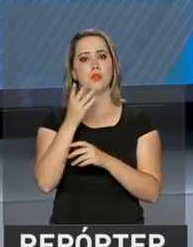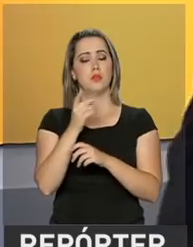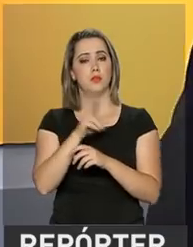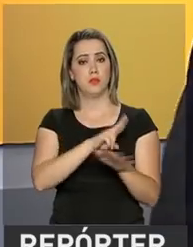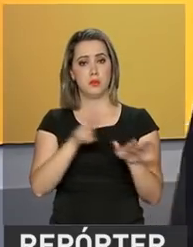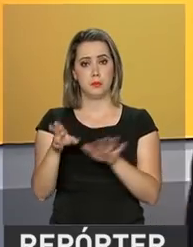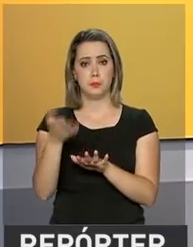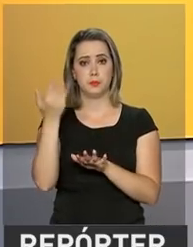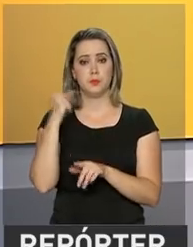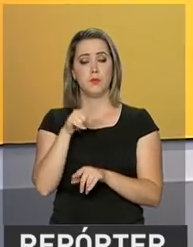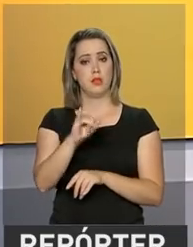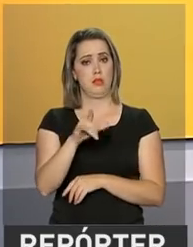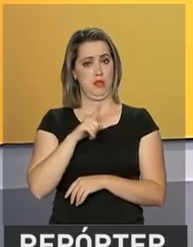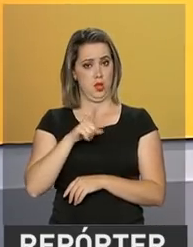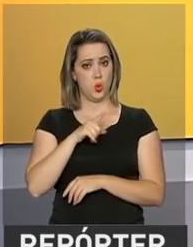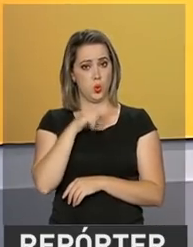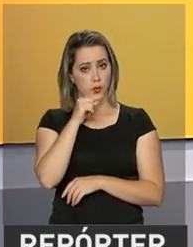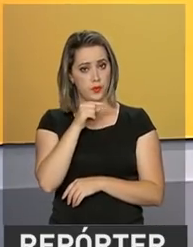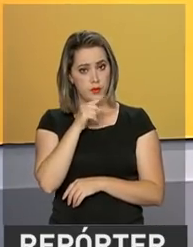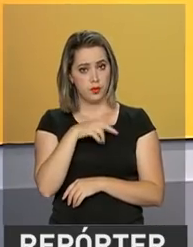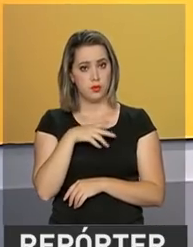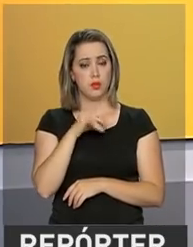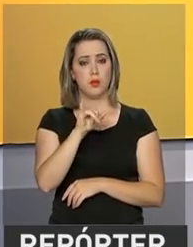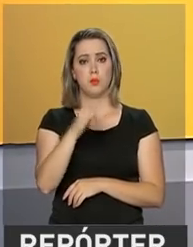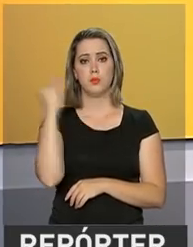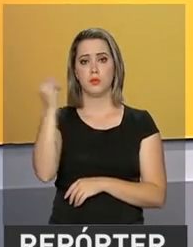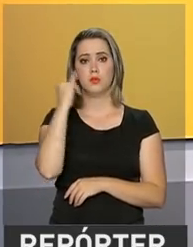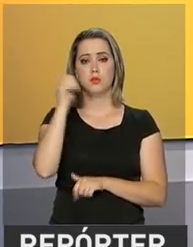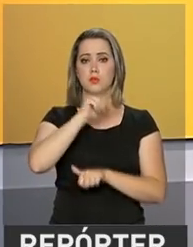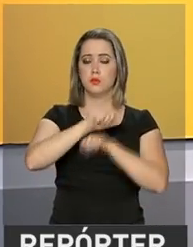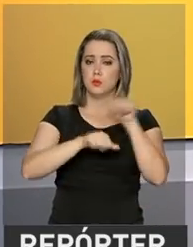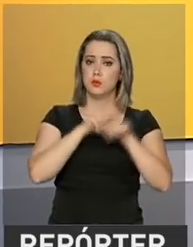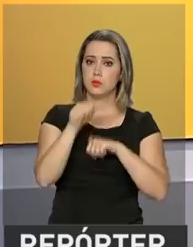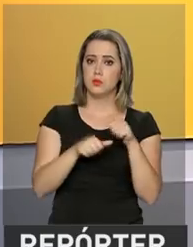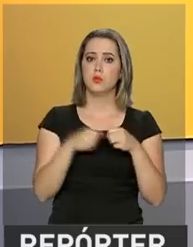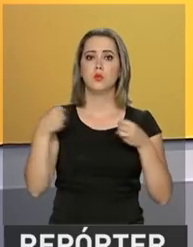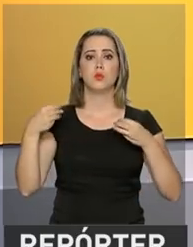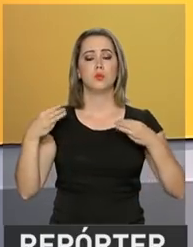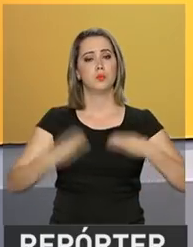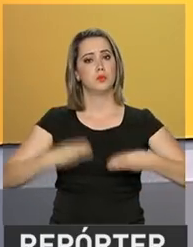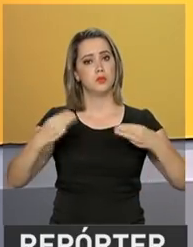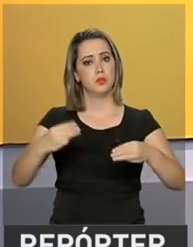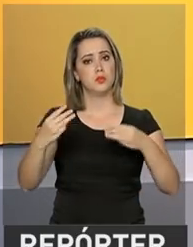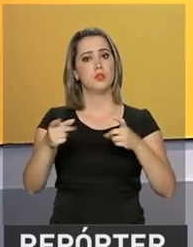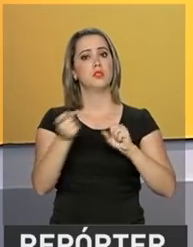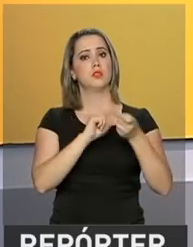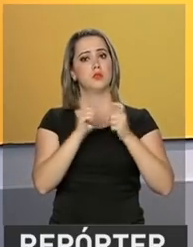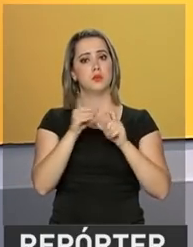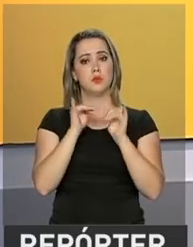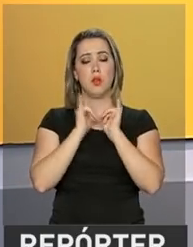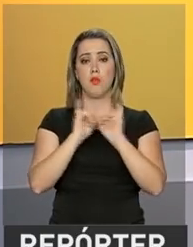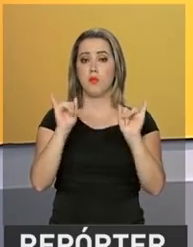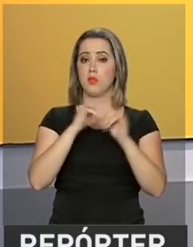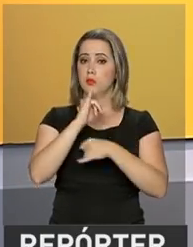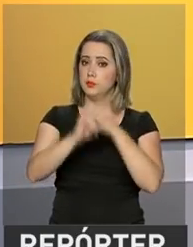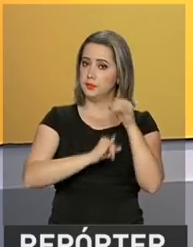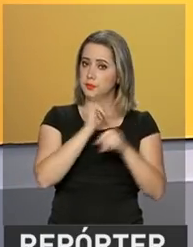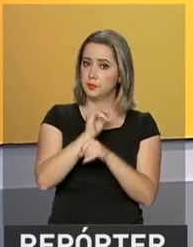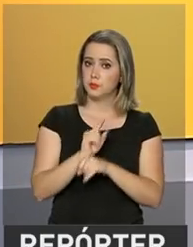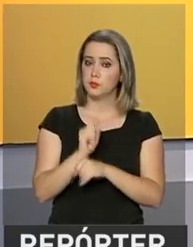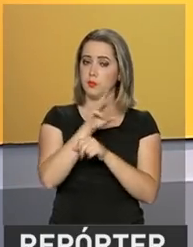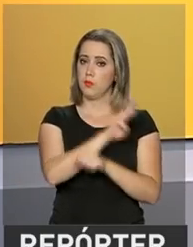e se você ainda tem dúvidas sobre a importância das mudanças o ministério da fazenda mantém na internet